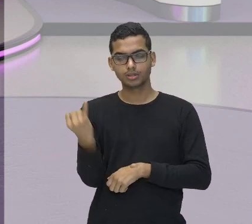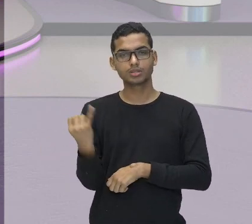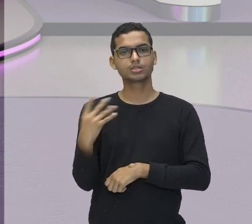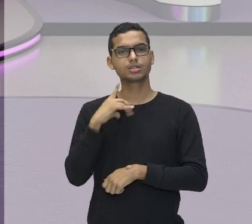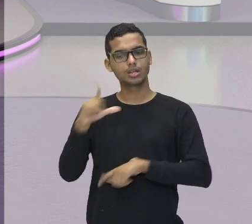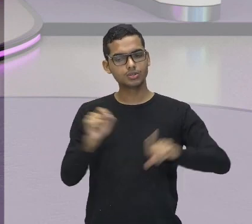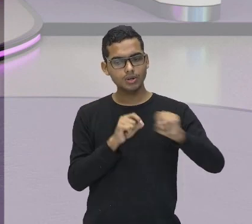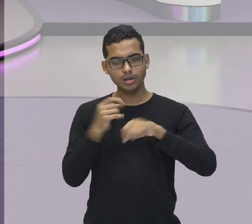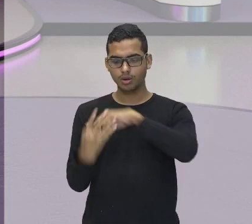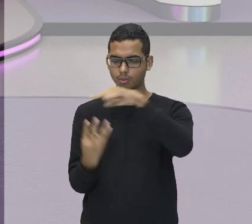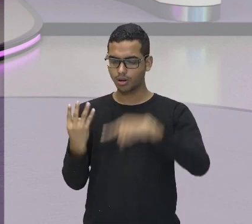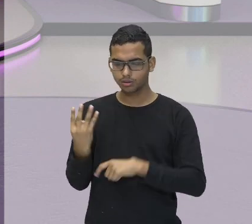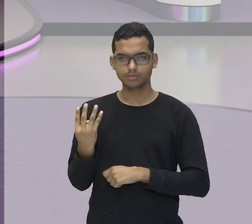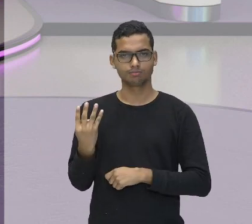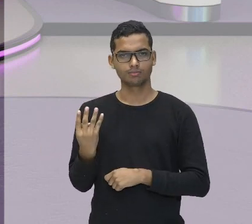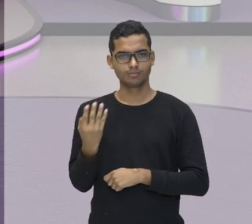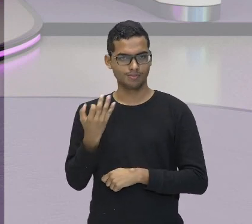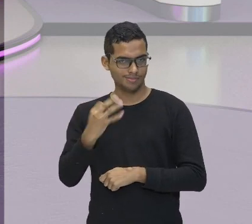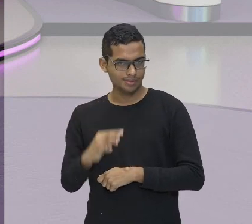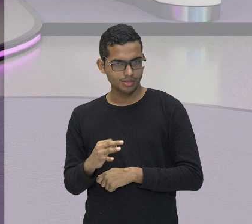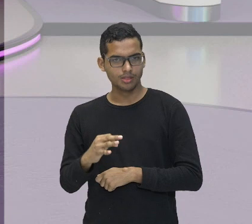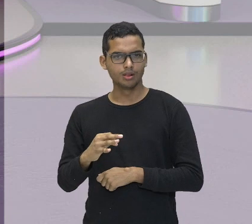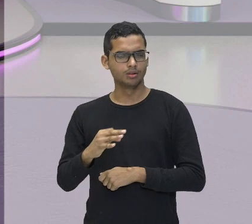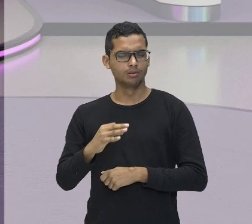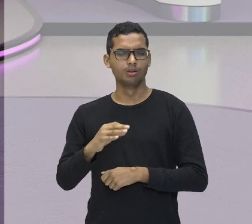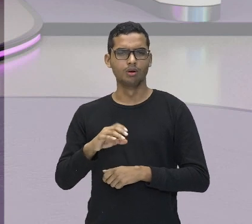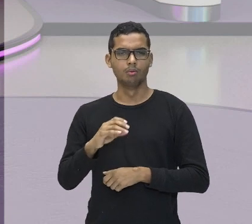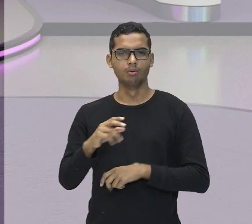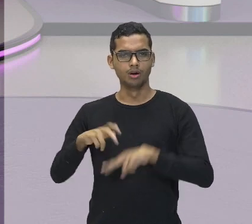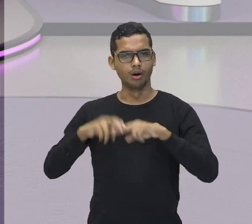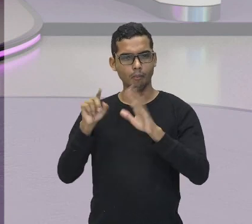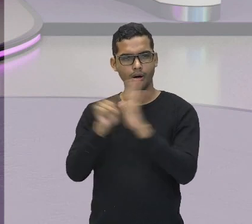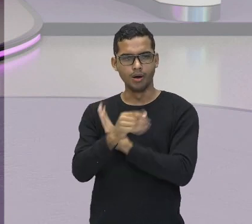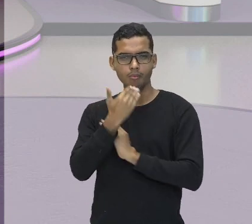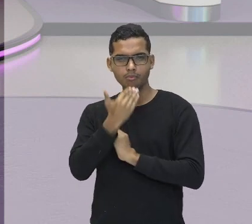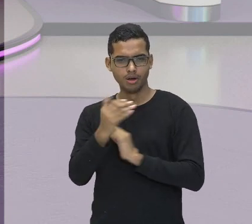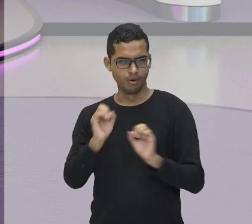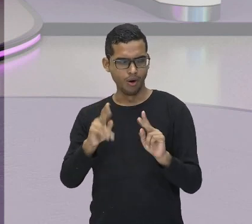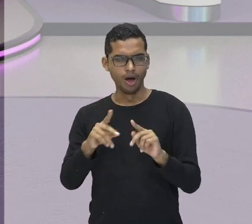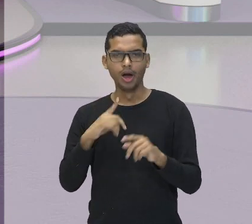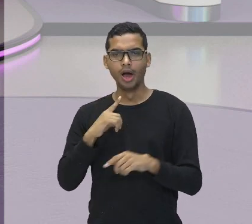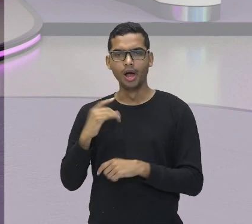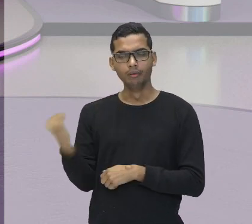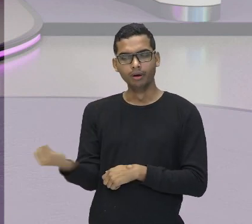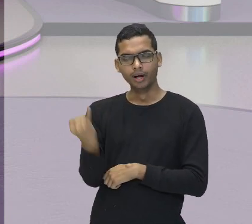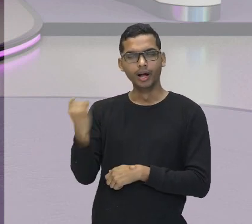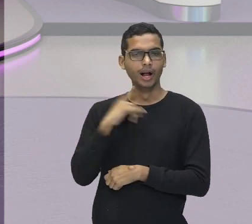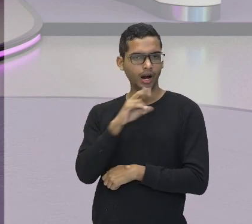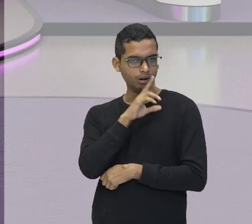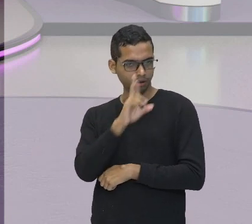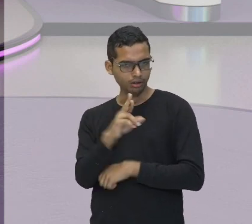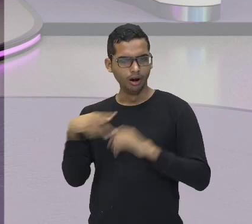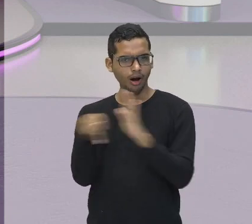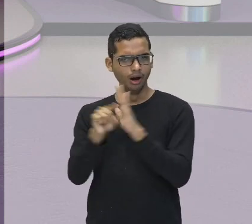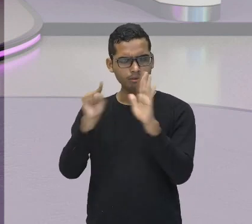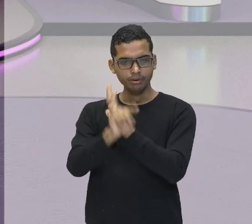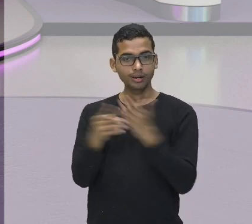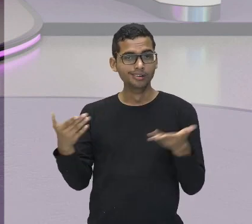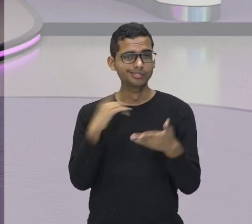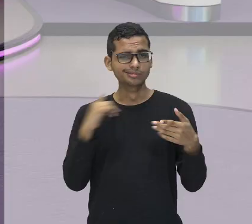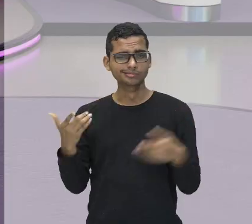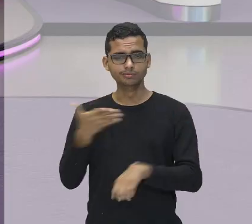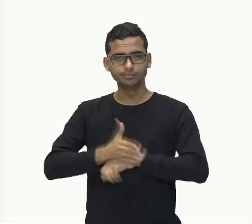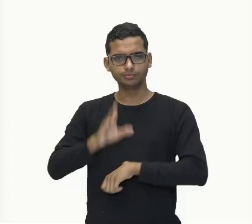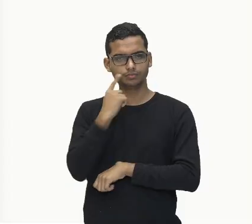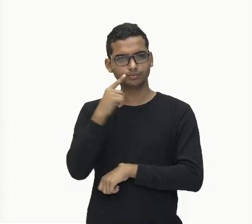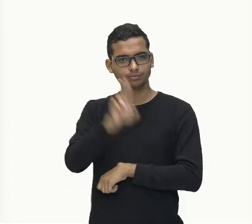a gente utiliza a combinação para resolver esse problema. Vamos ver agora uma aplicação de combinação de um